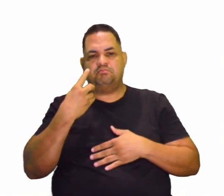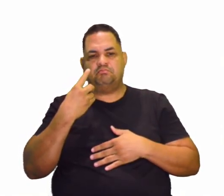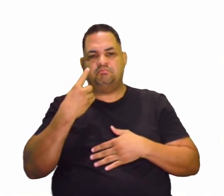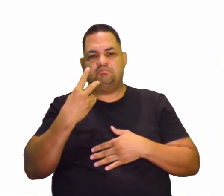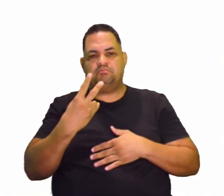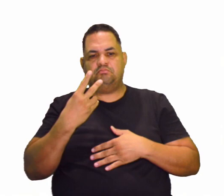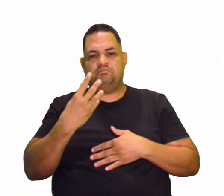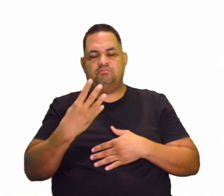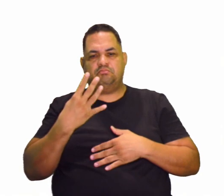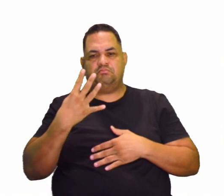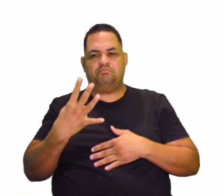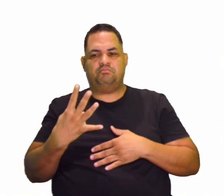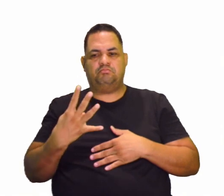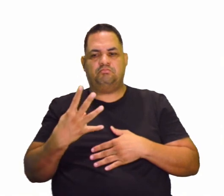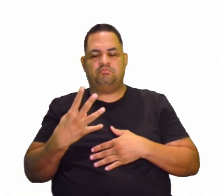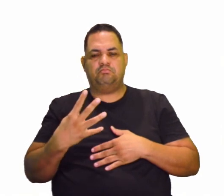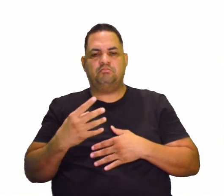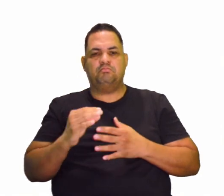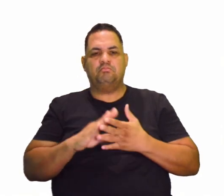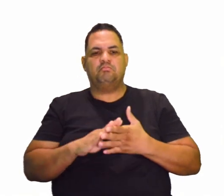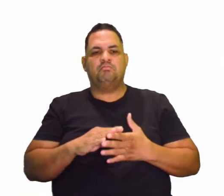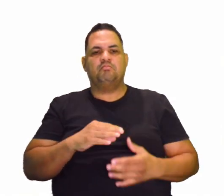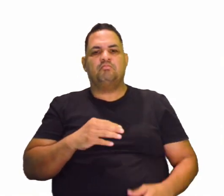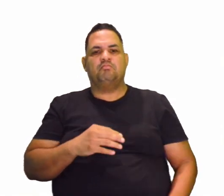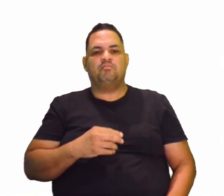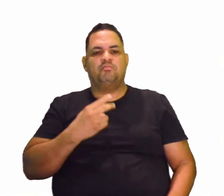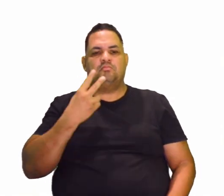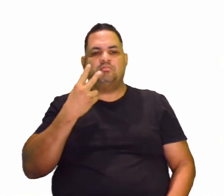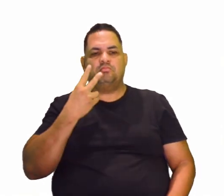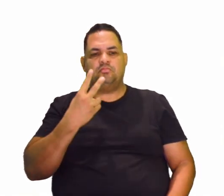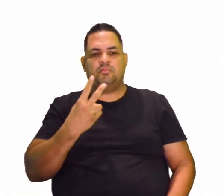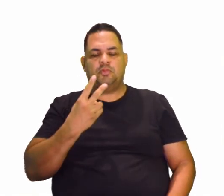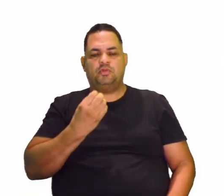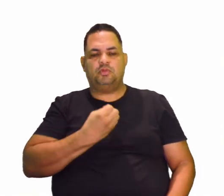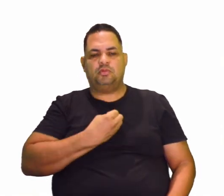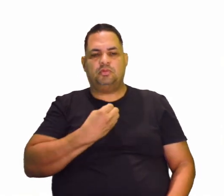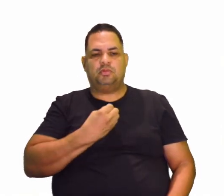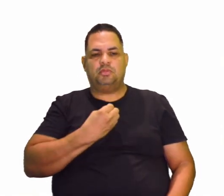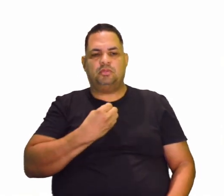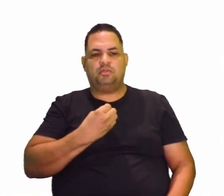2, 3 e 4. Questão 2, letra D, está correto.